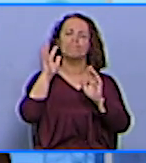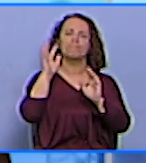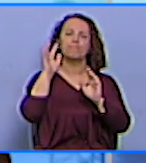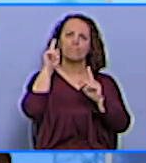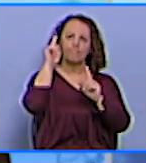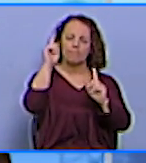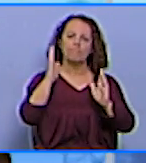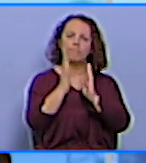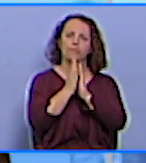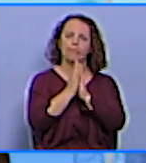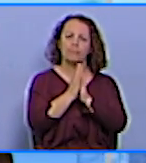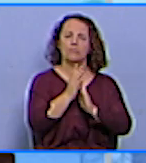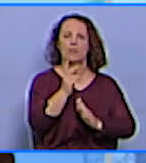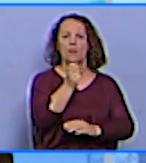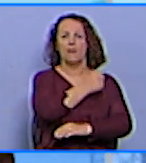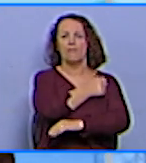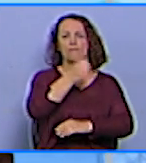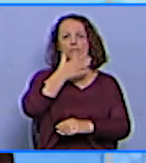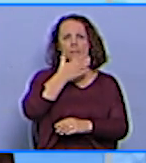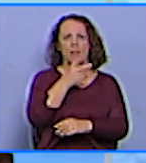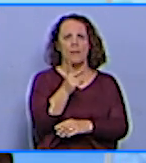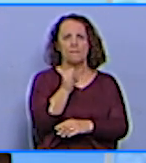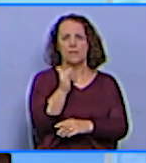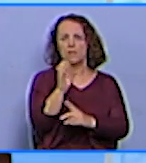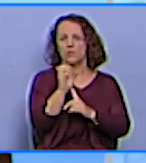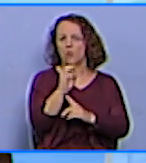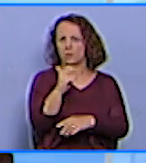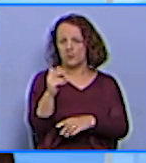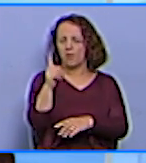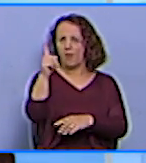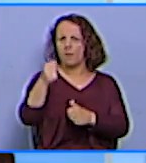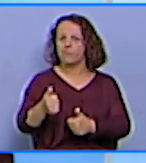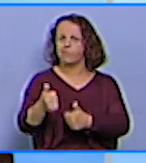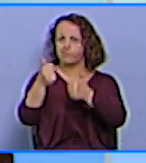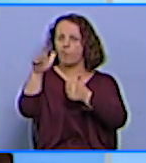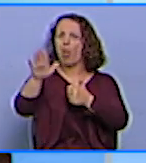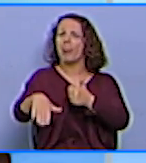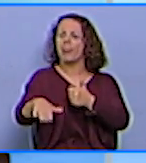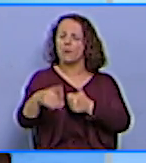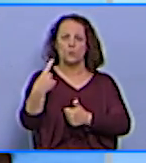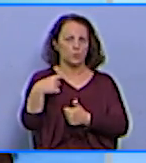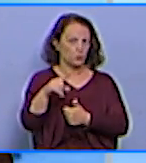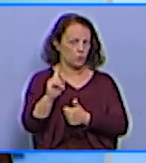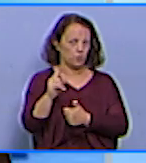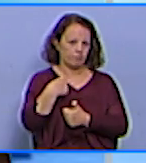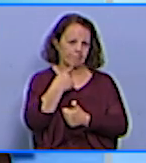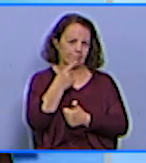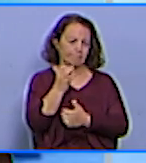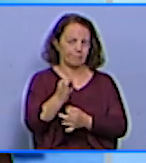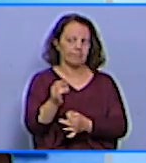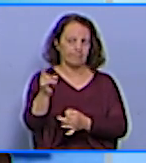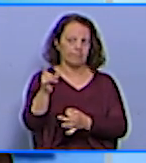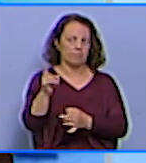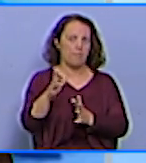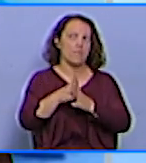porque o Santuário de Vila Viçosa não é um santuário menor em Portugal. A meu ver, permitam-me, também é o santuário